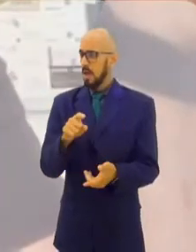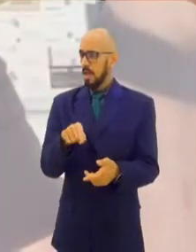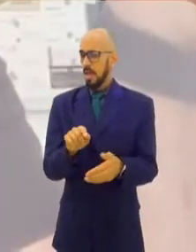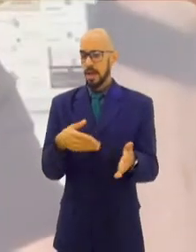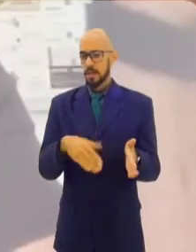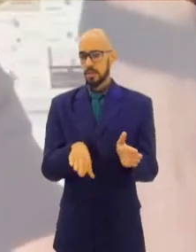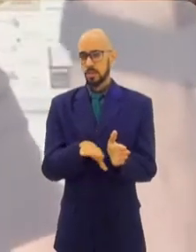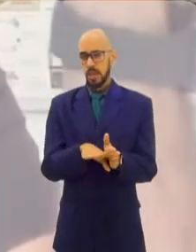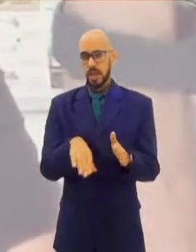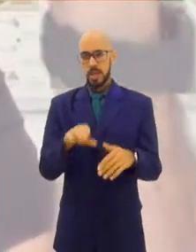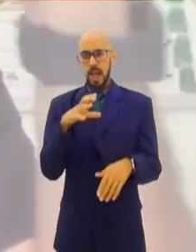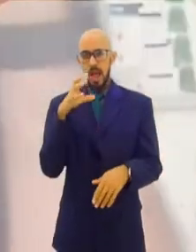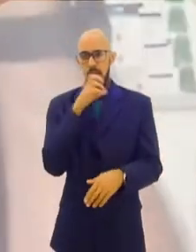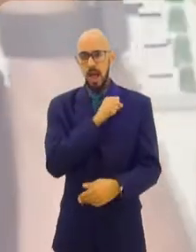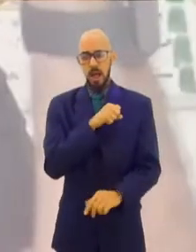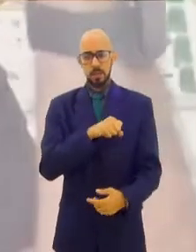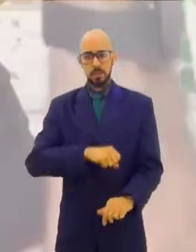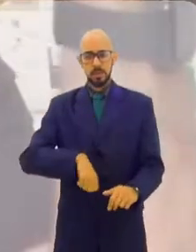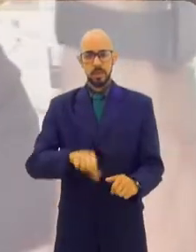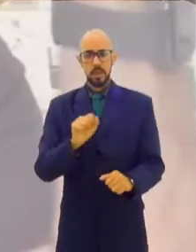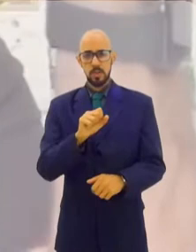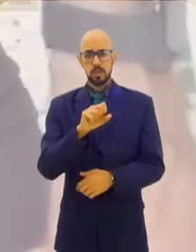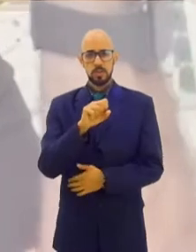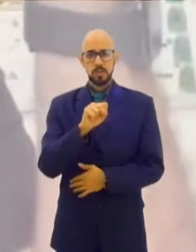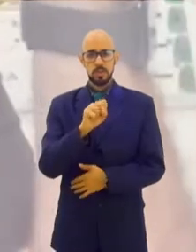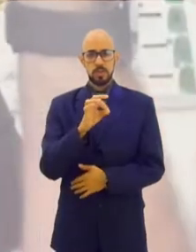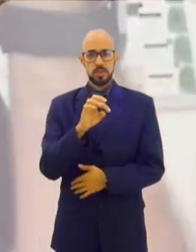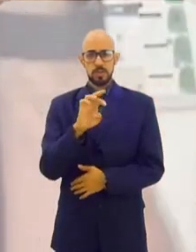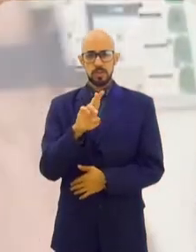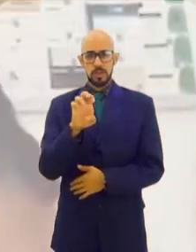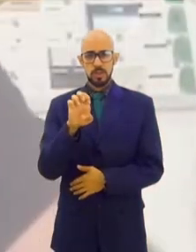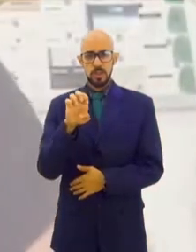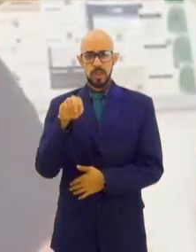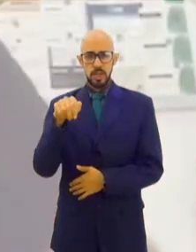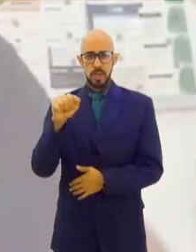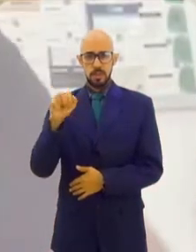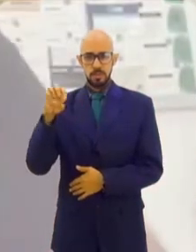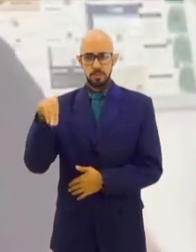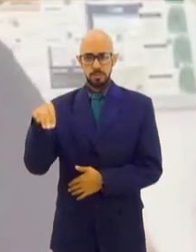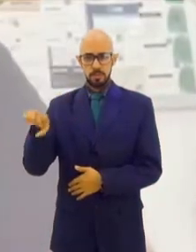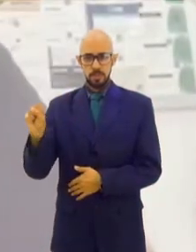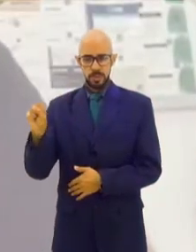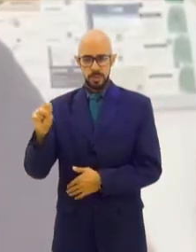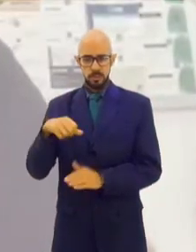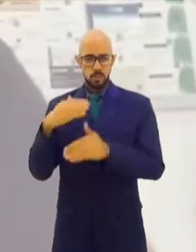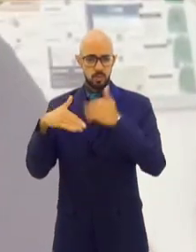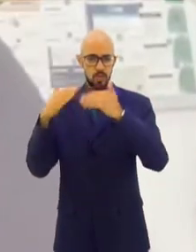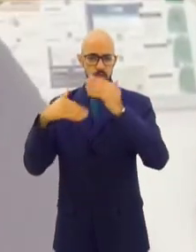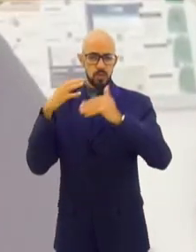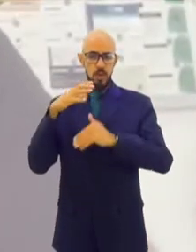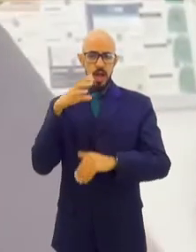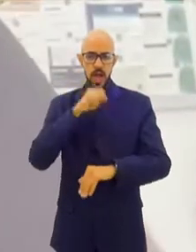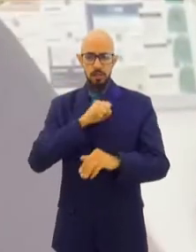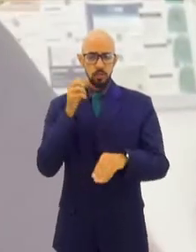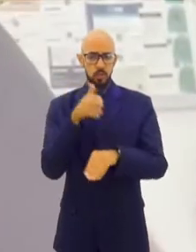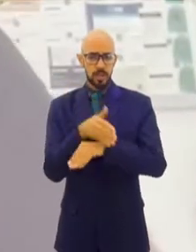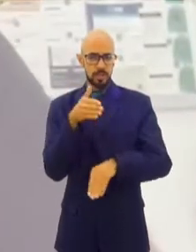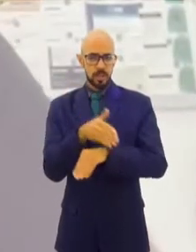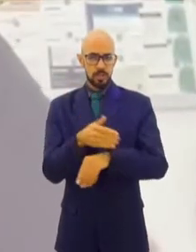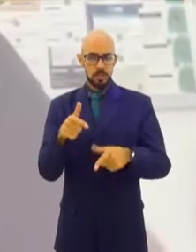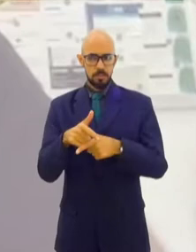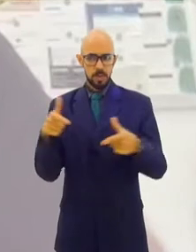muito mais rápida do destino não é evolução talvez de 10 anos que tem dois é a o